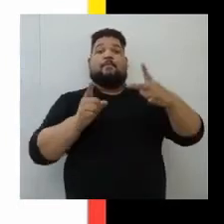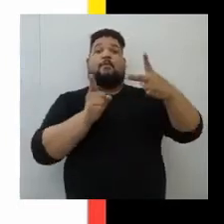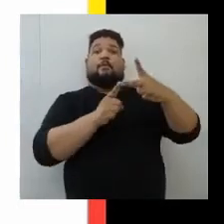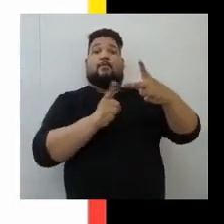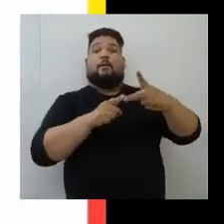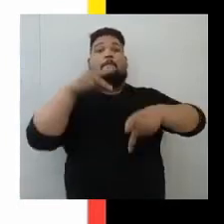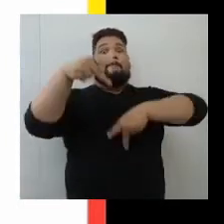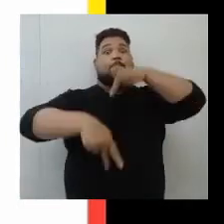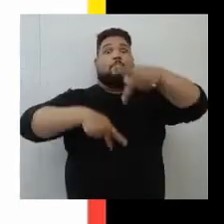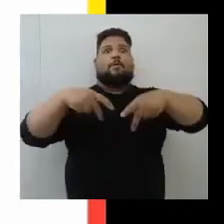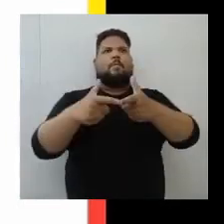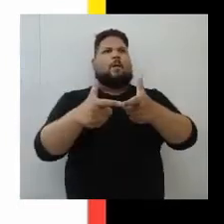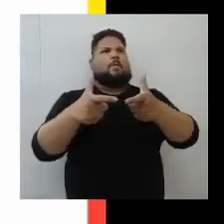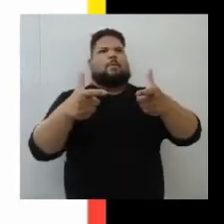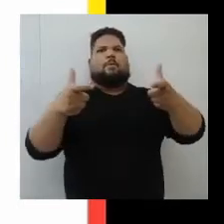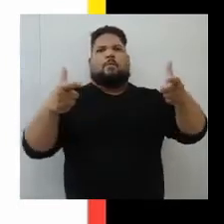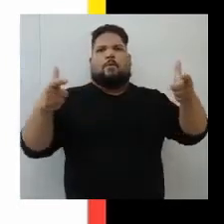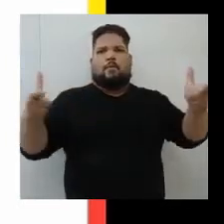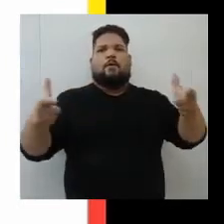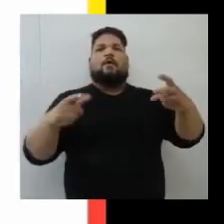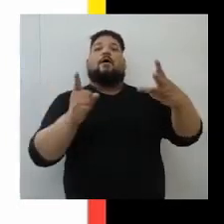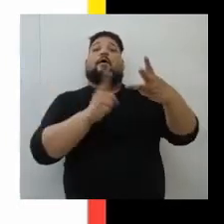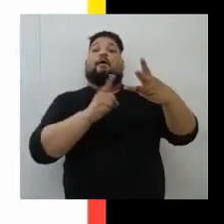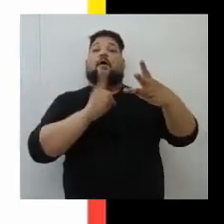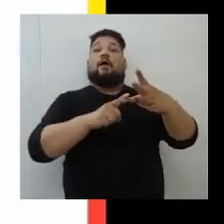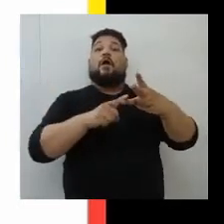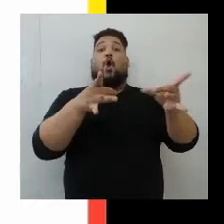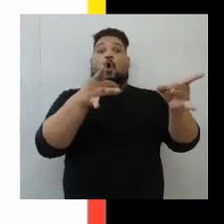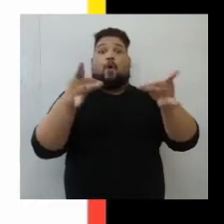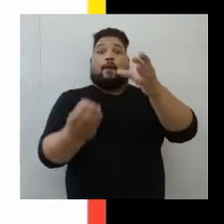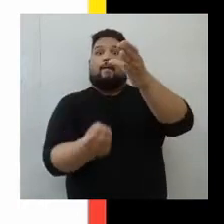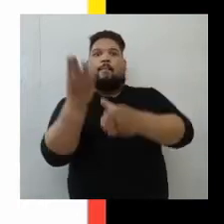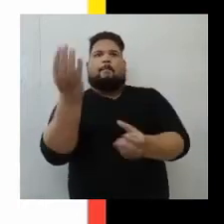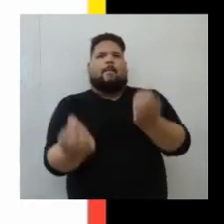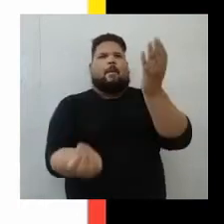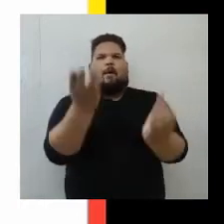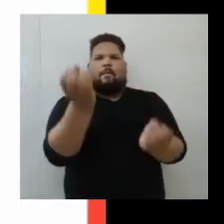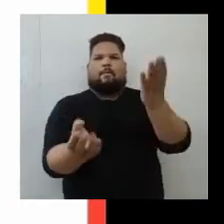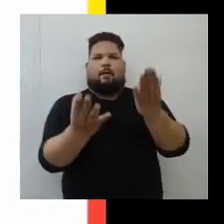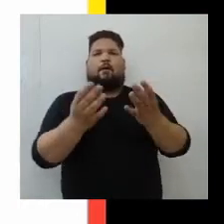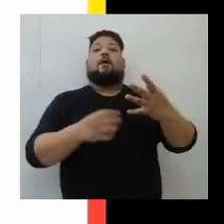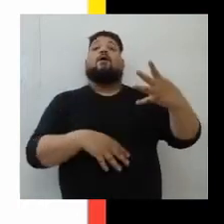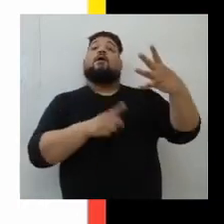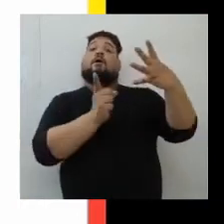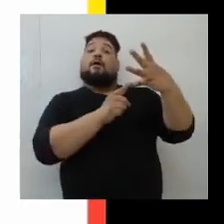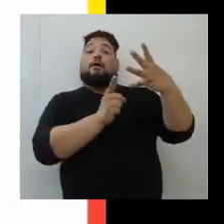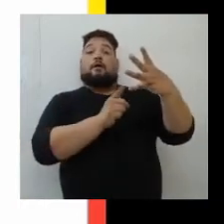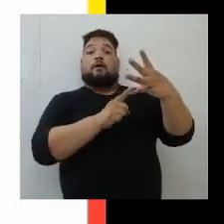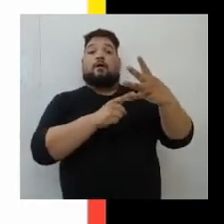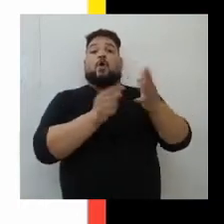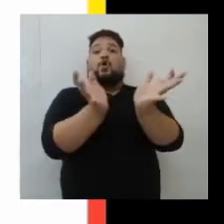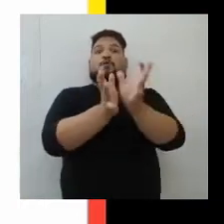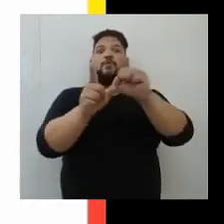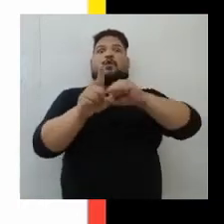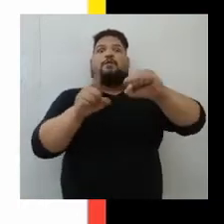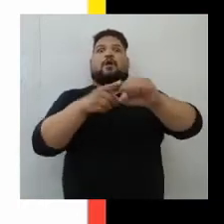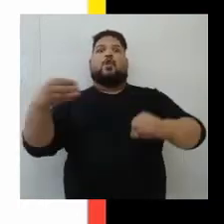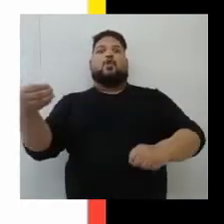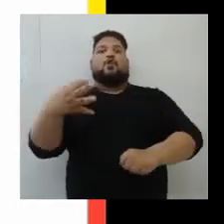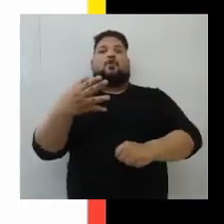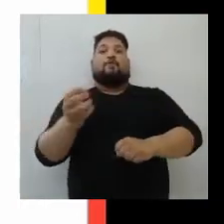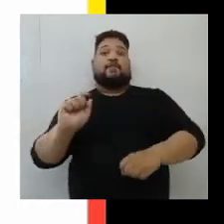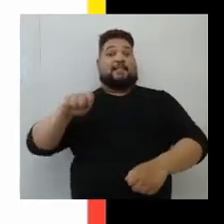aumento da população, renascimento comercial, surgimento de um novo grupo social,